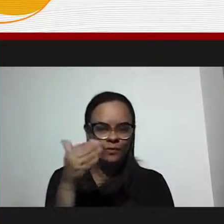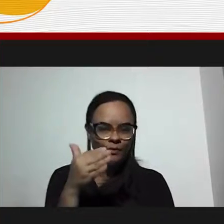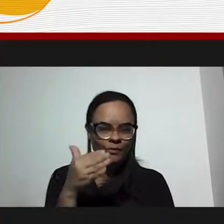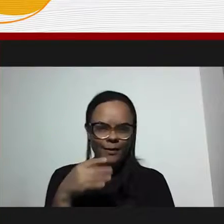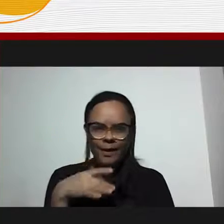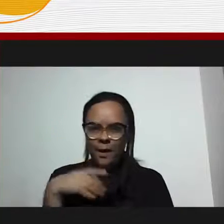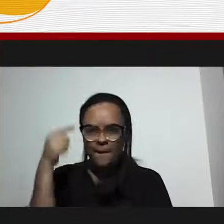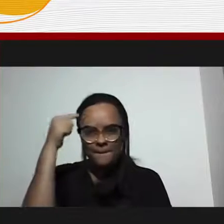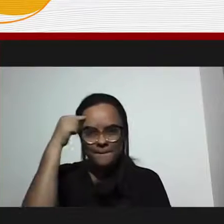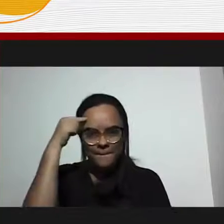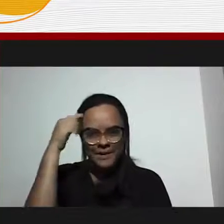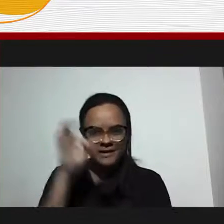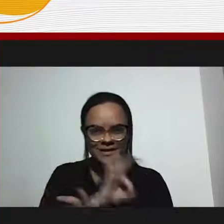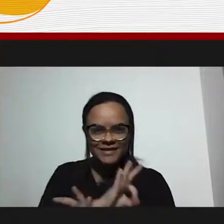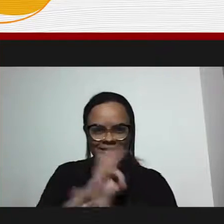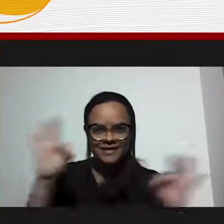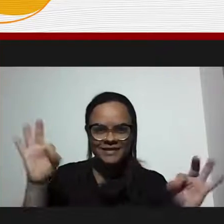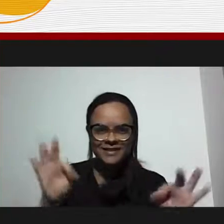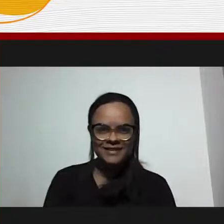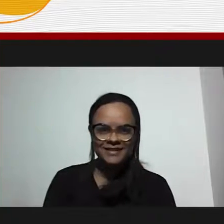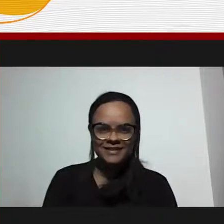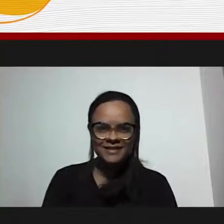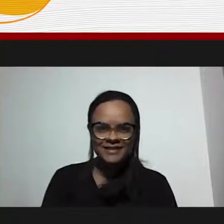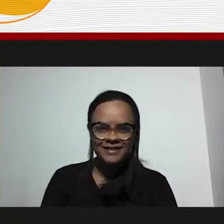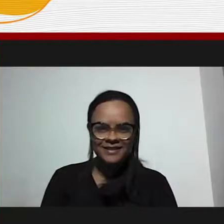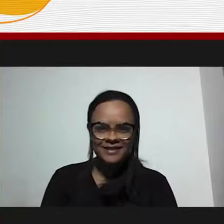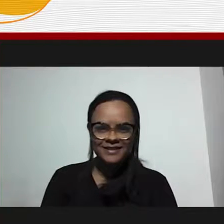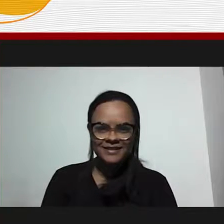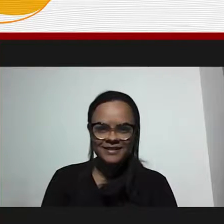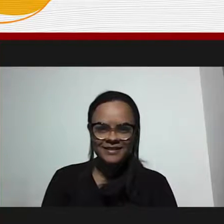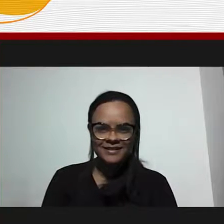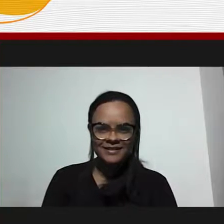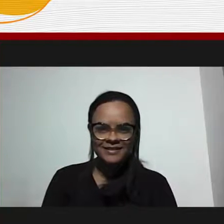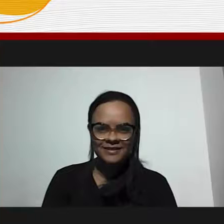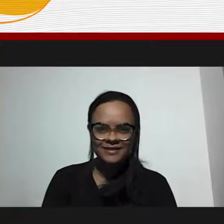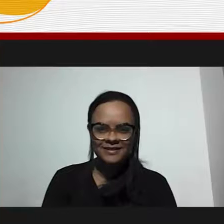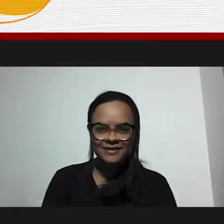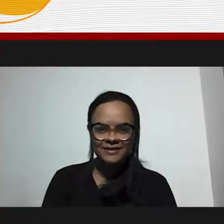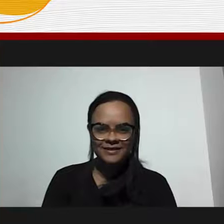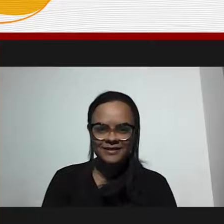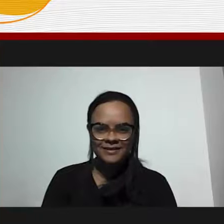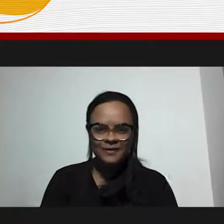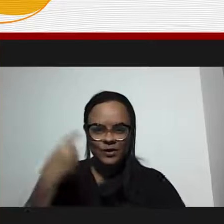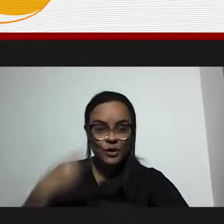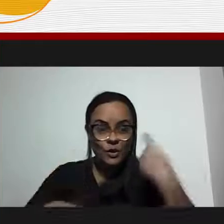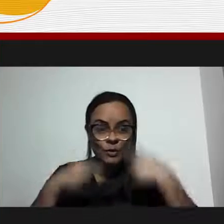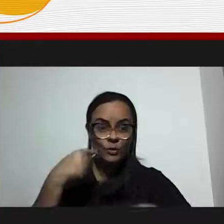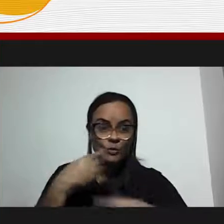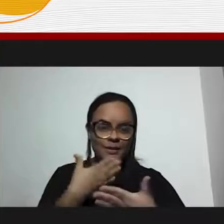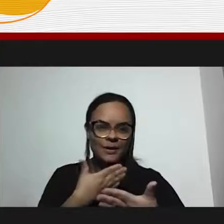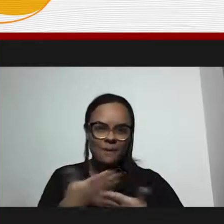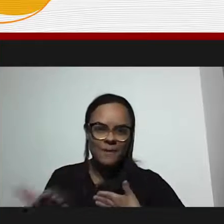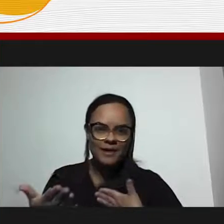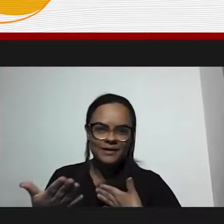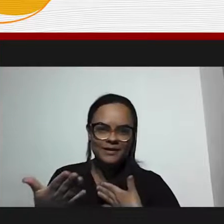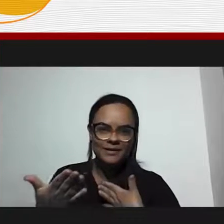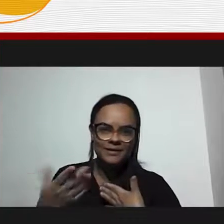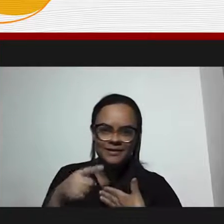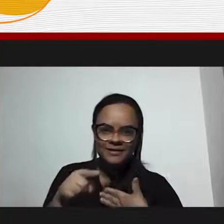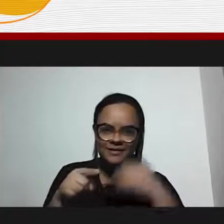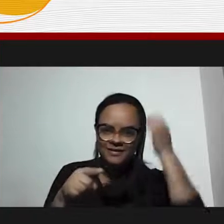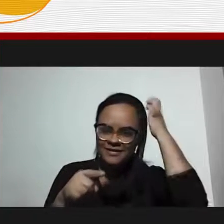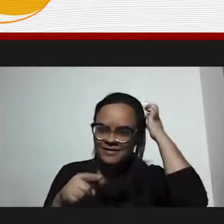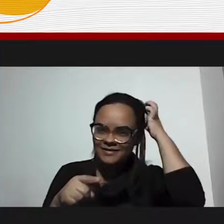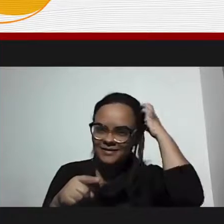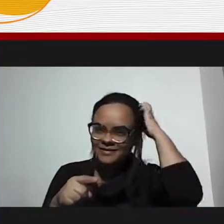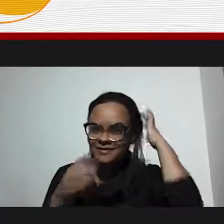você demais, sabe? Eu acho, inclusive, que a política está perdendo você. Você tem que